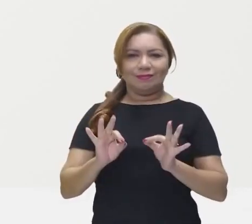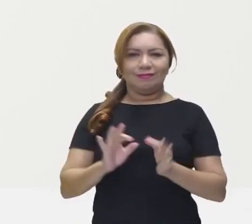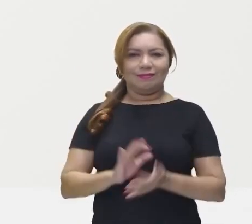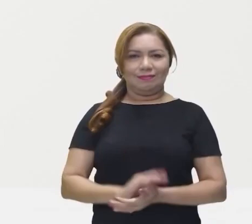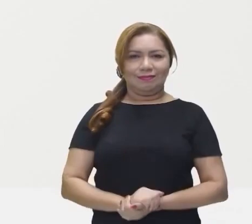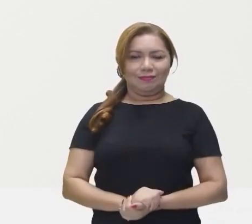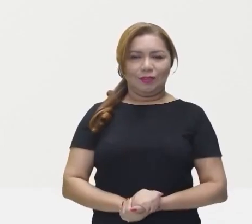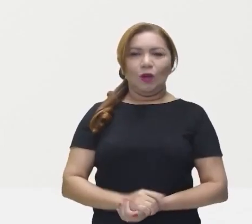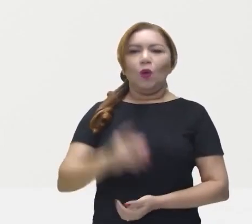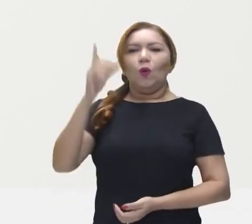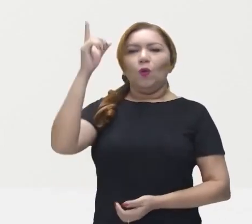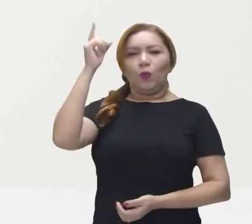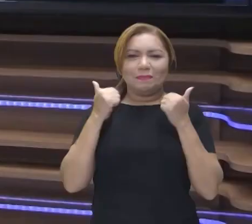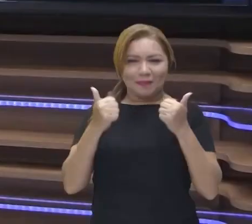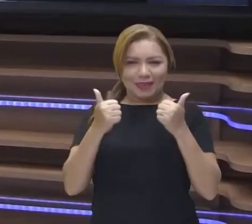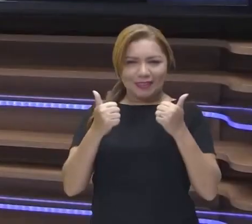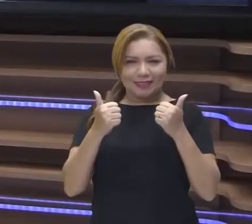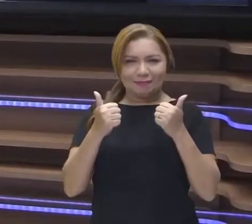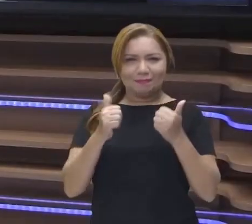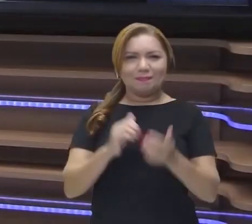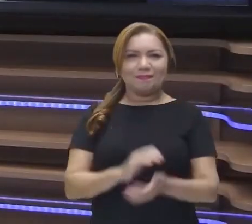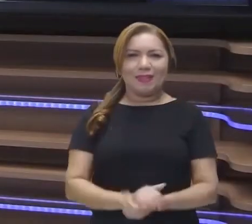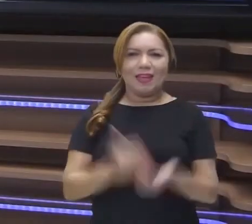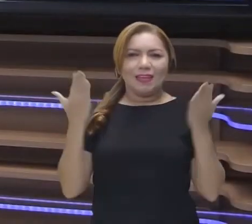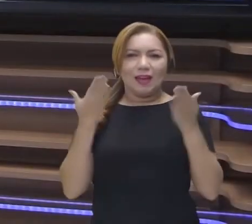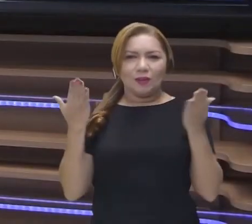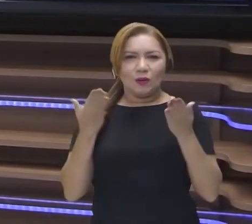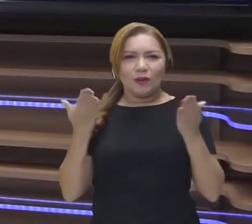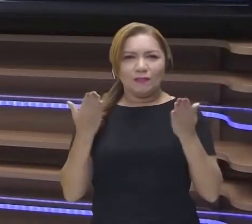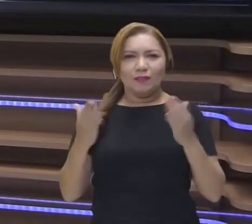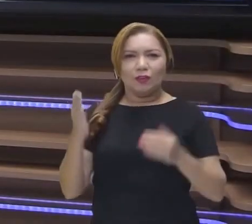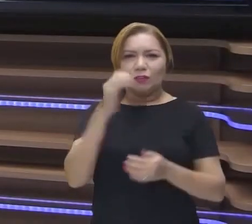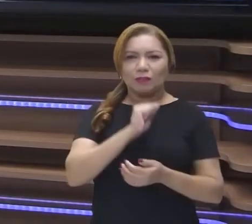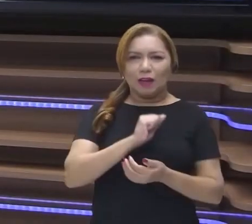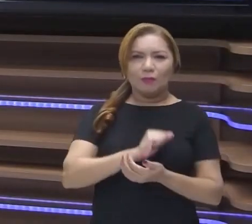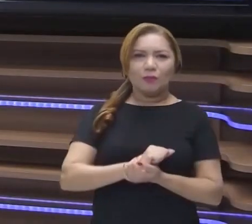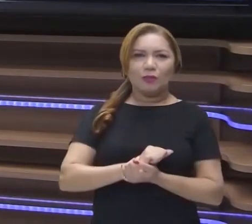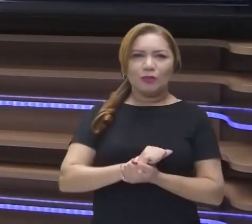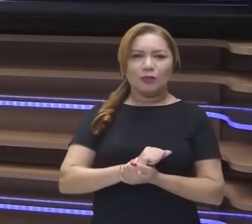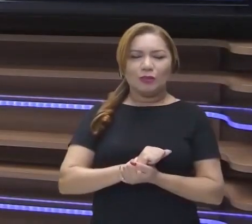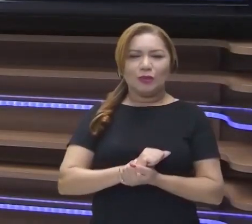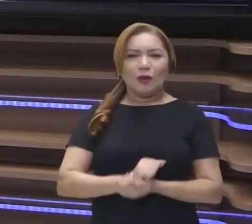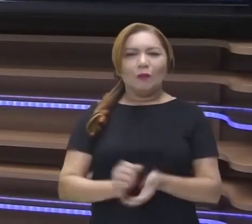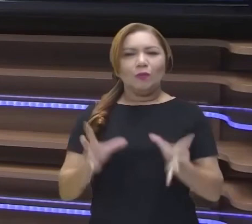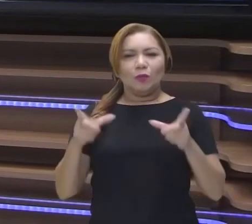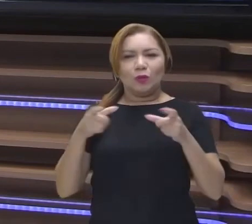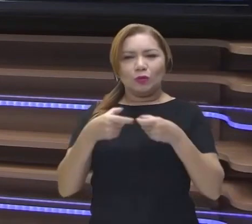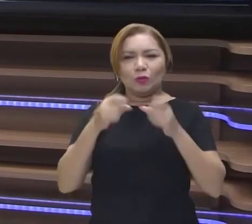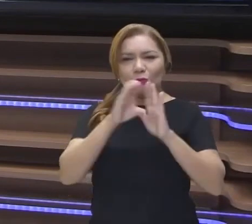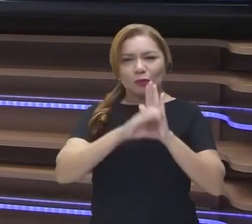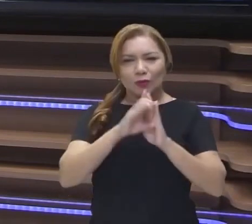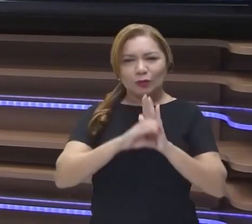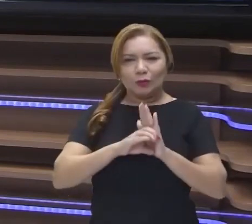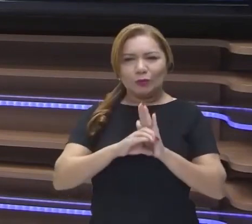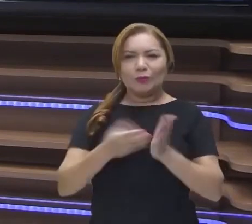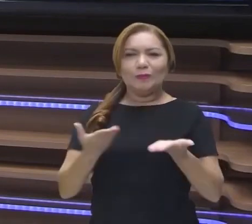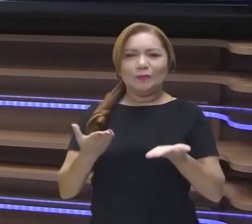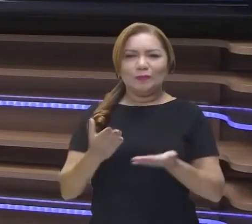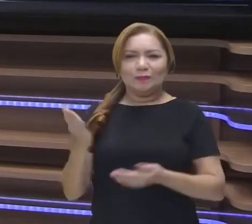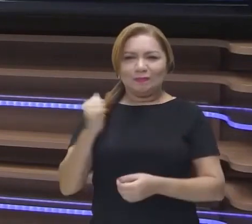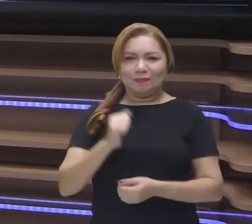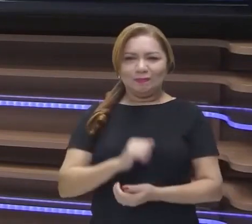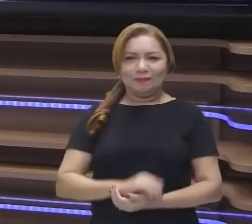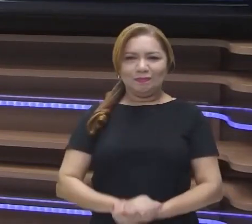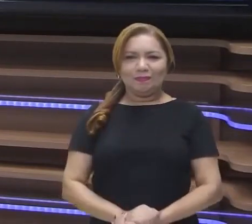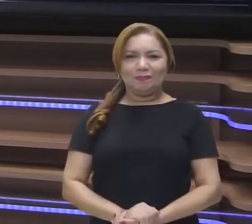80 metros. Agora nós vamos para o nosso resumo do conteúdo do dia. Chama a